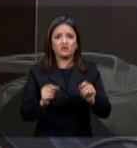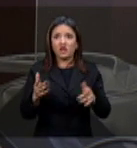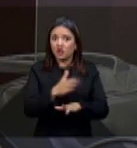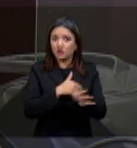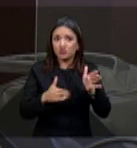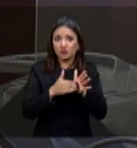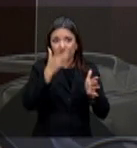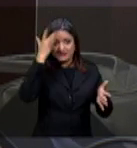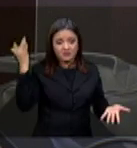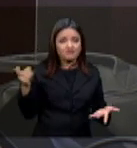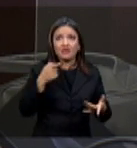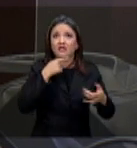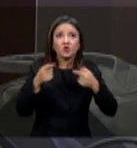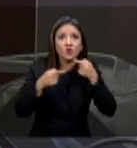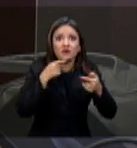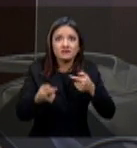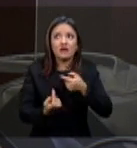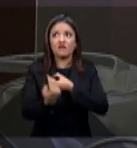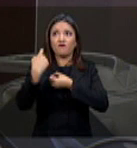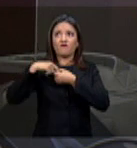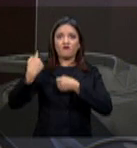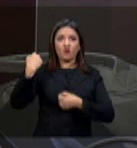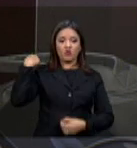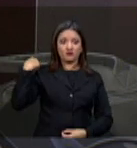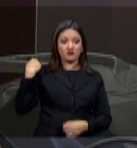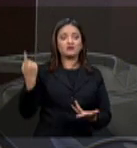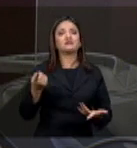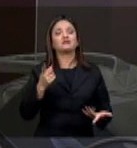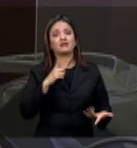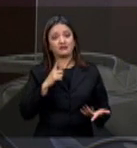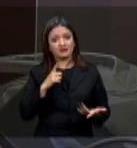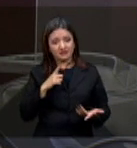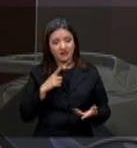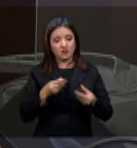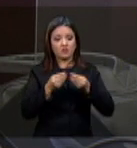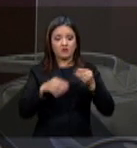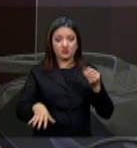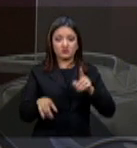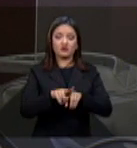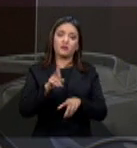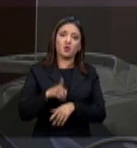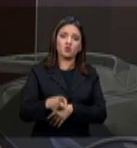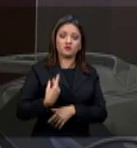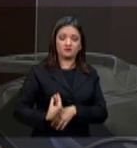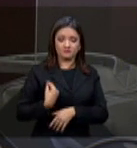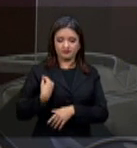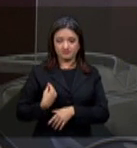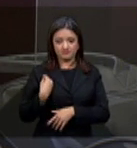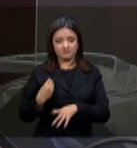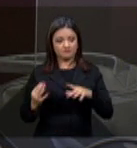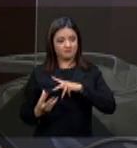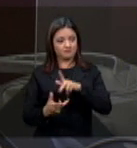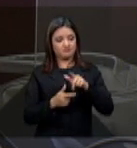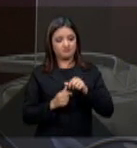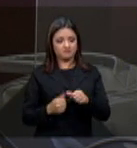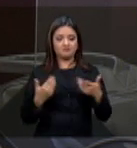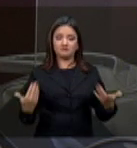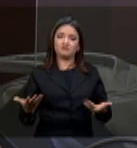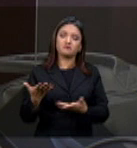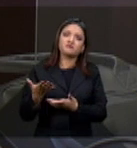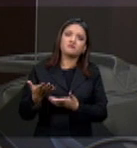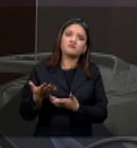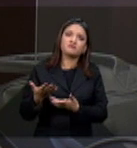ponto de não retorno, comprometendo a própria continuidade da nossa existência no planeta Terra. Este caminho de morte